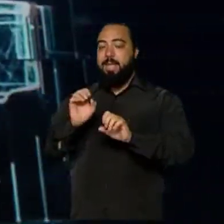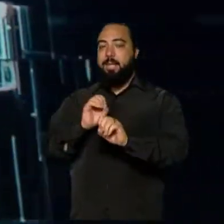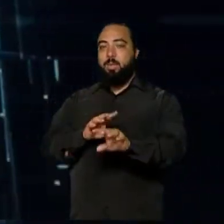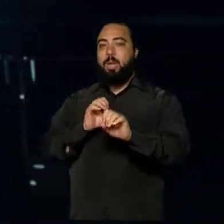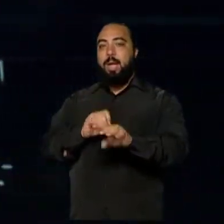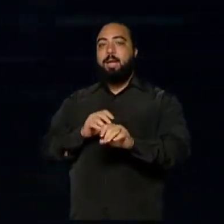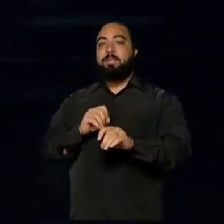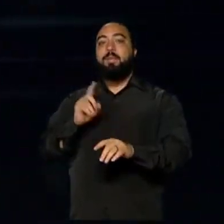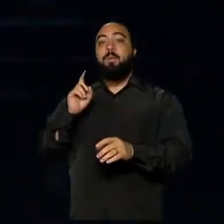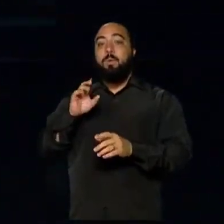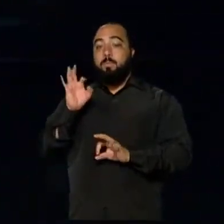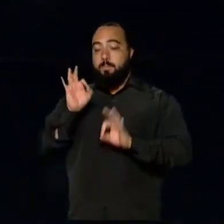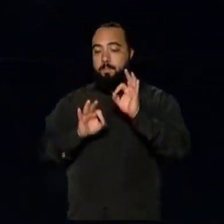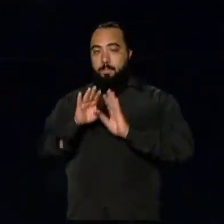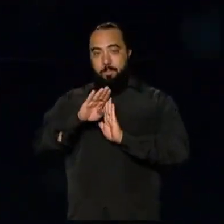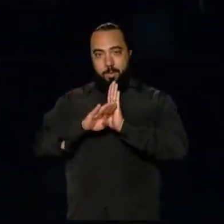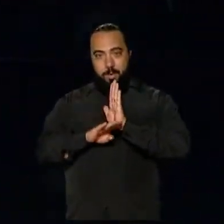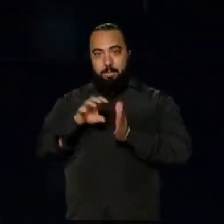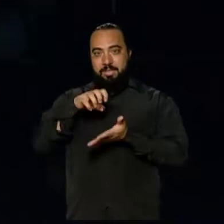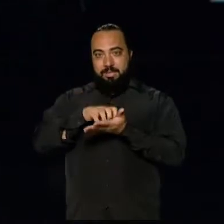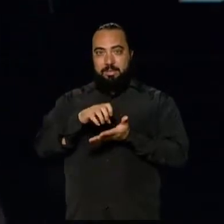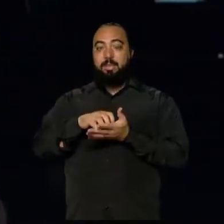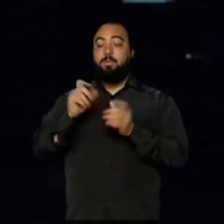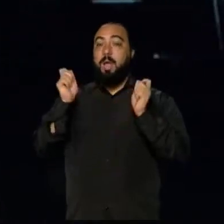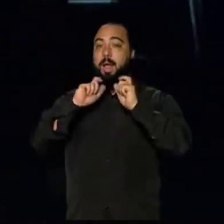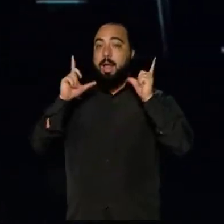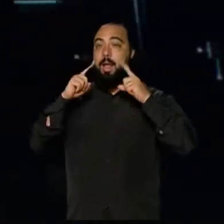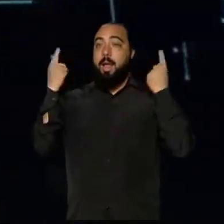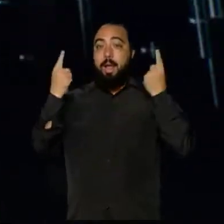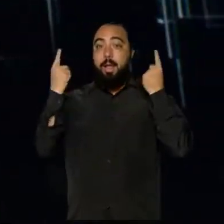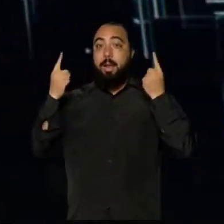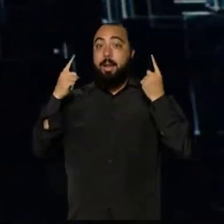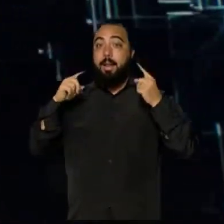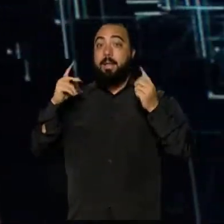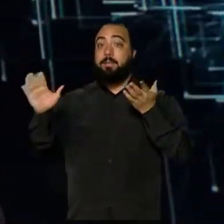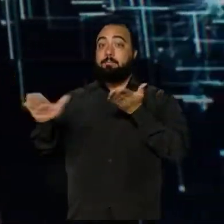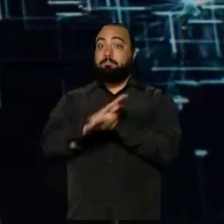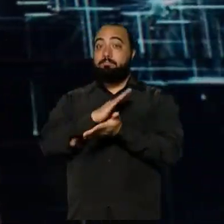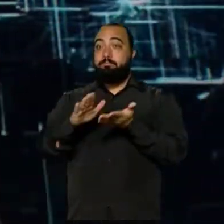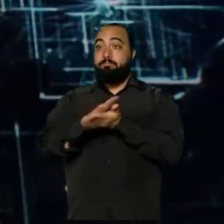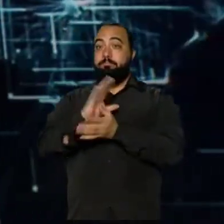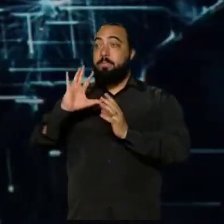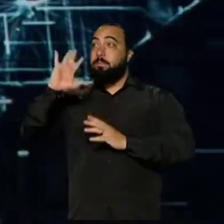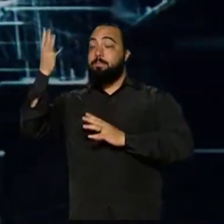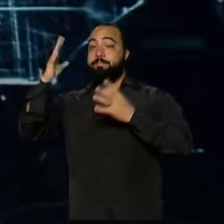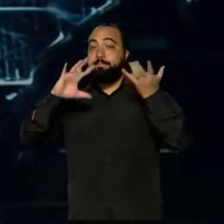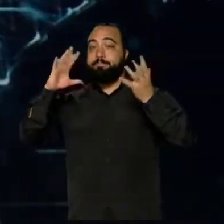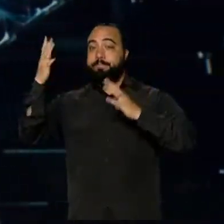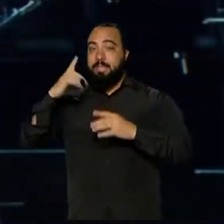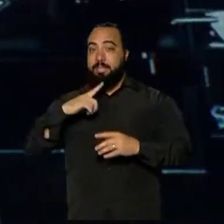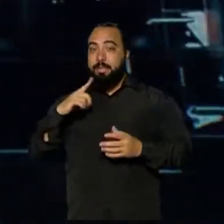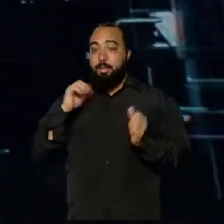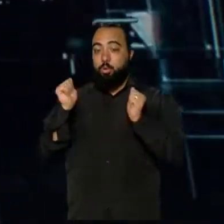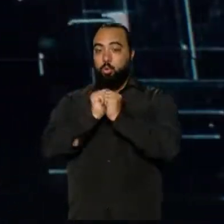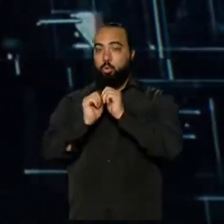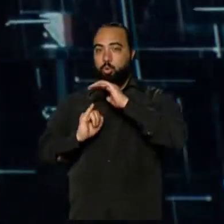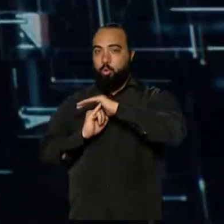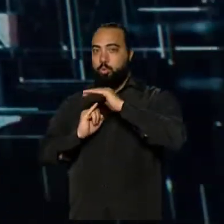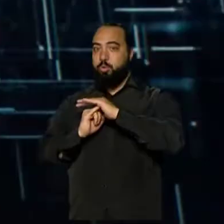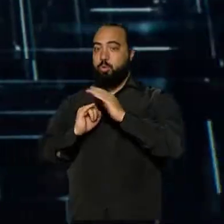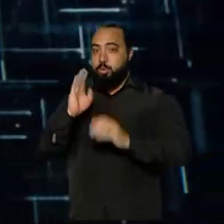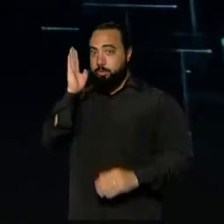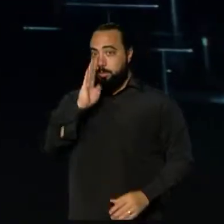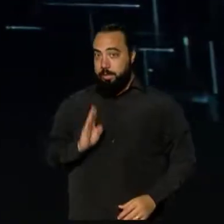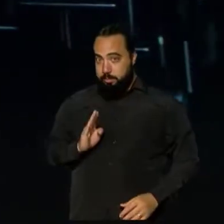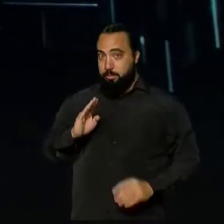Centro Nacional de Monitoramento e Alertas de Desastres Naturais, junto com instituições nacionais e